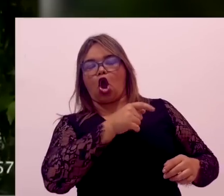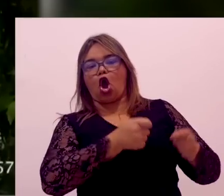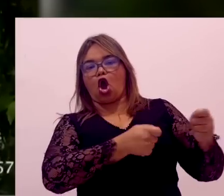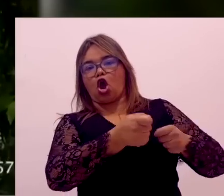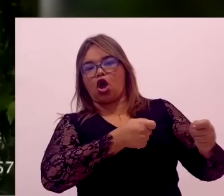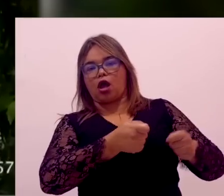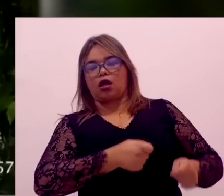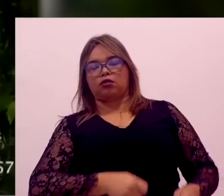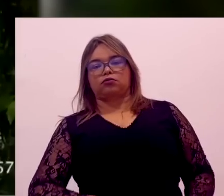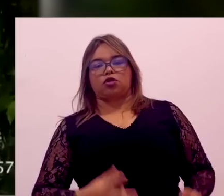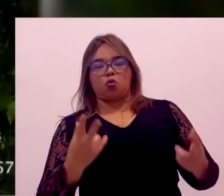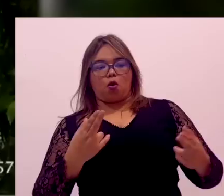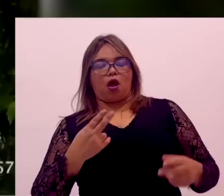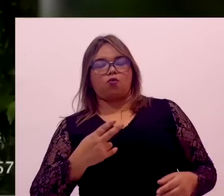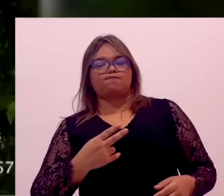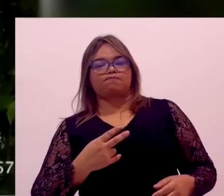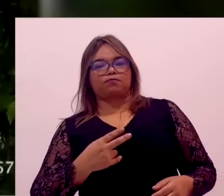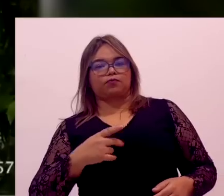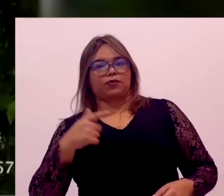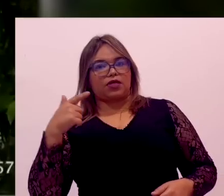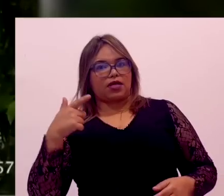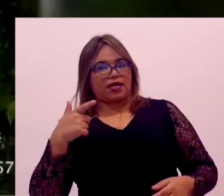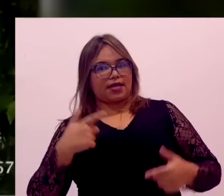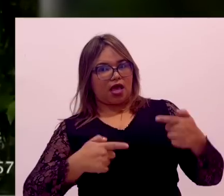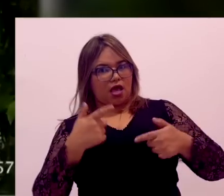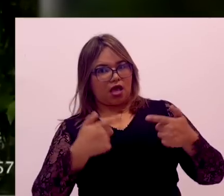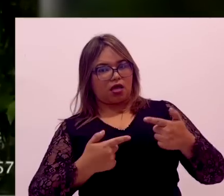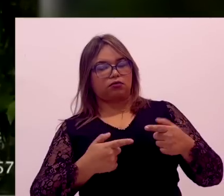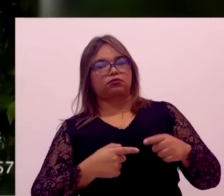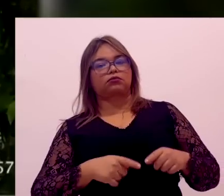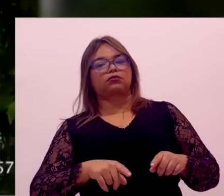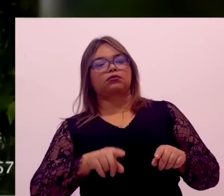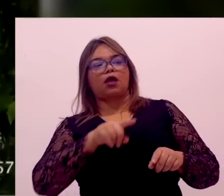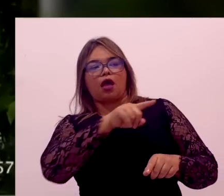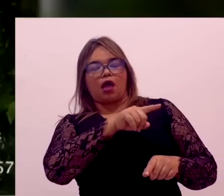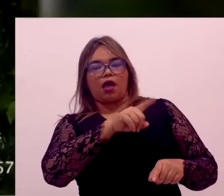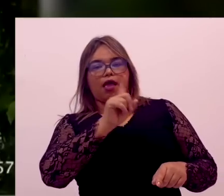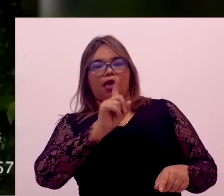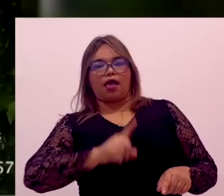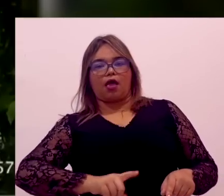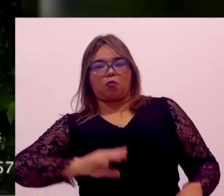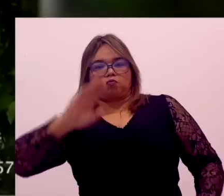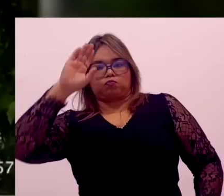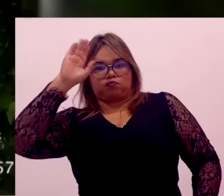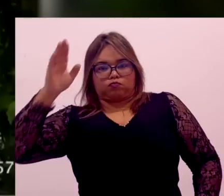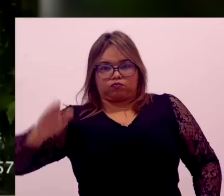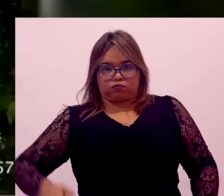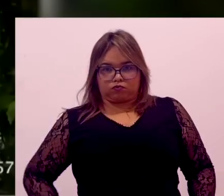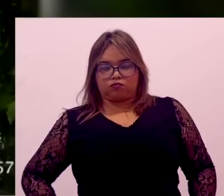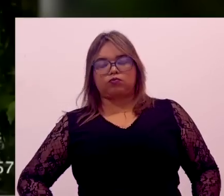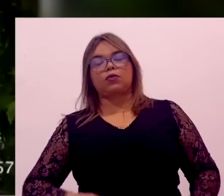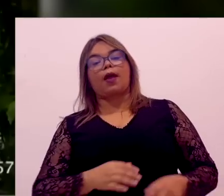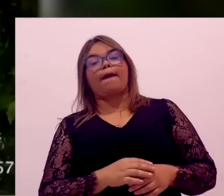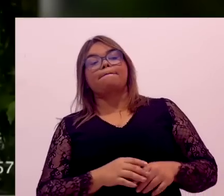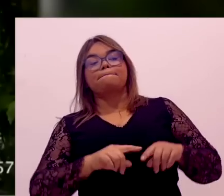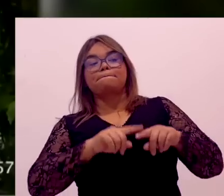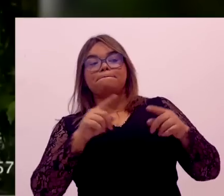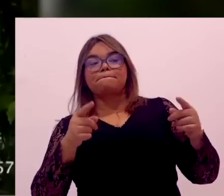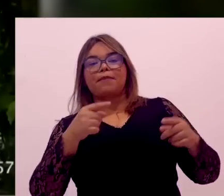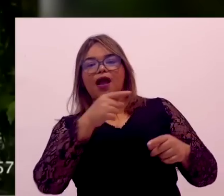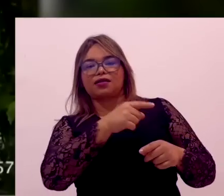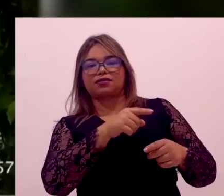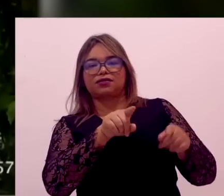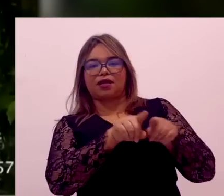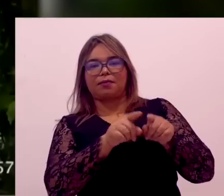mas eles também controlam os aspectos financeiros. E a águia de cabeça dupla faz parte do pacote desse